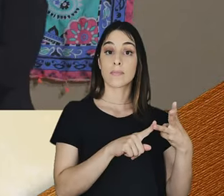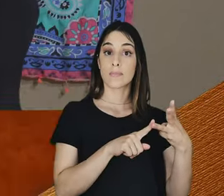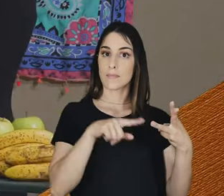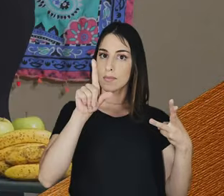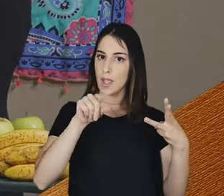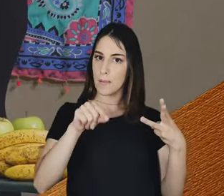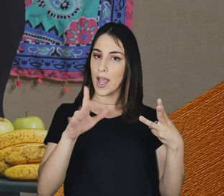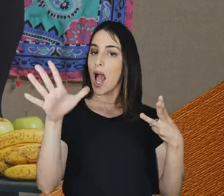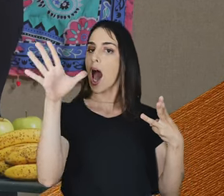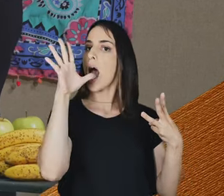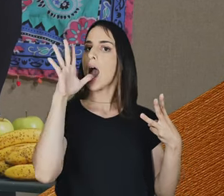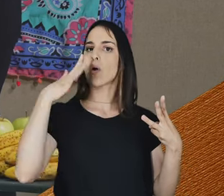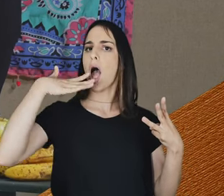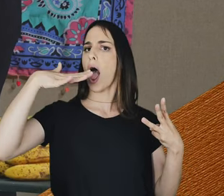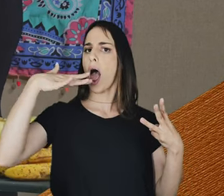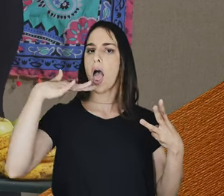pesado. Um pouco de aguardente